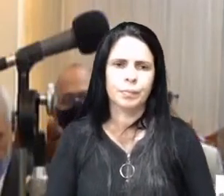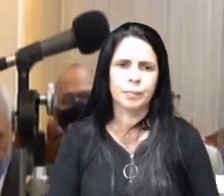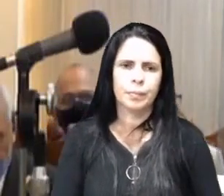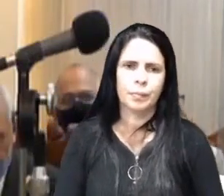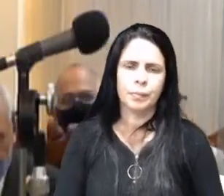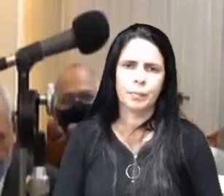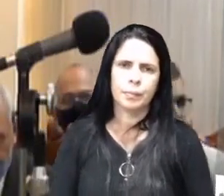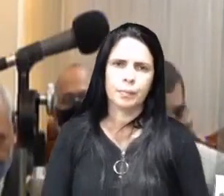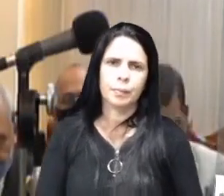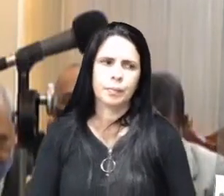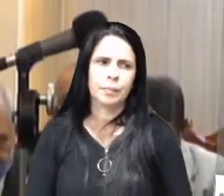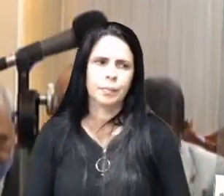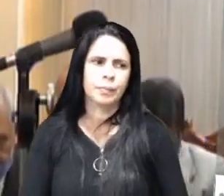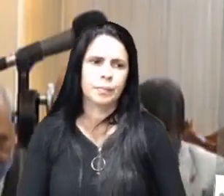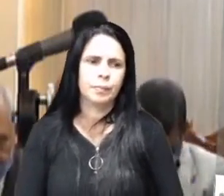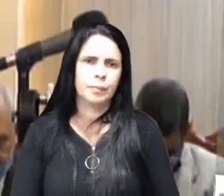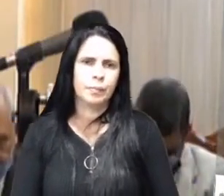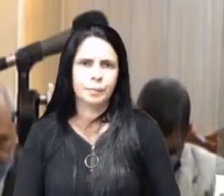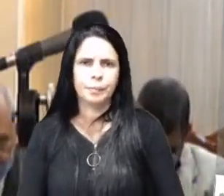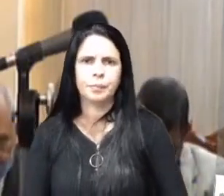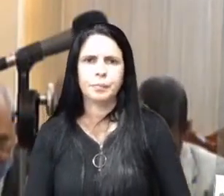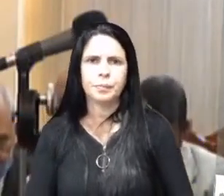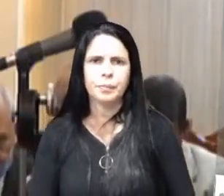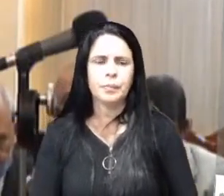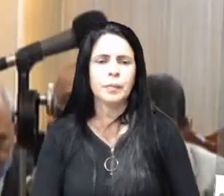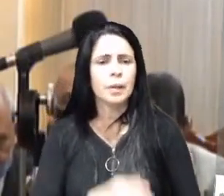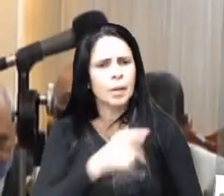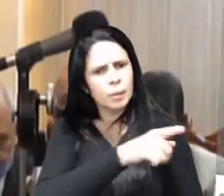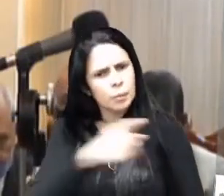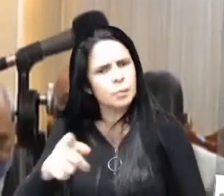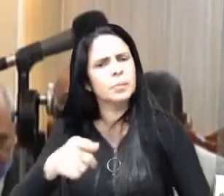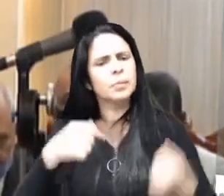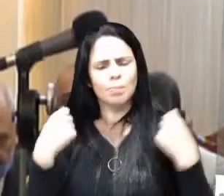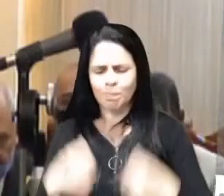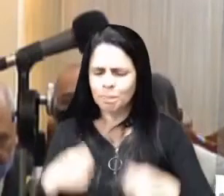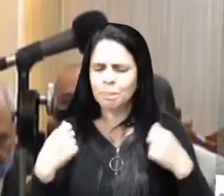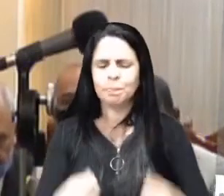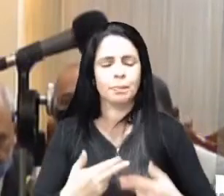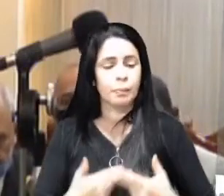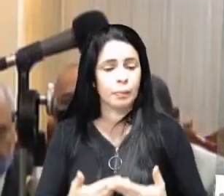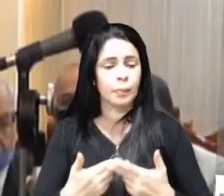Sede, pois, irmãos, paciente.